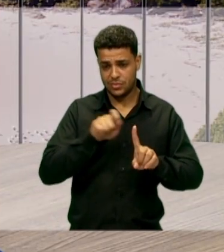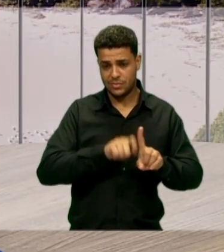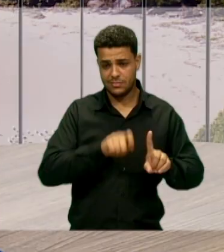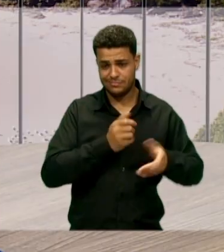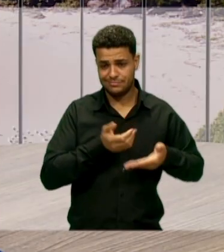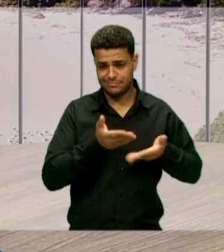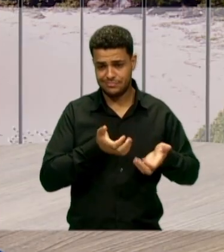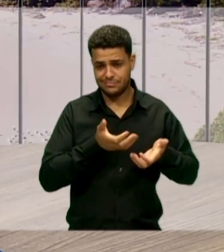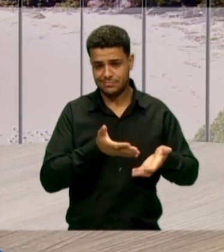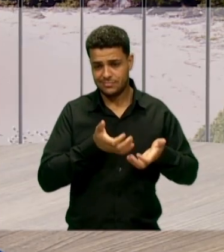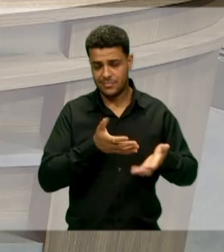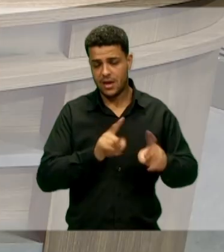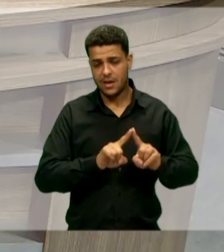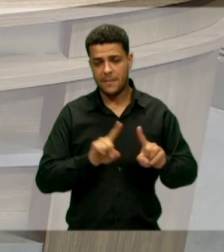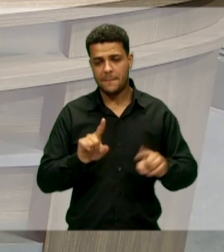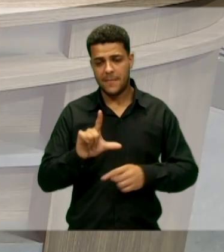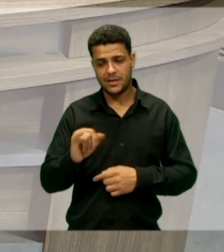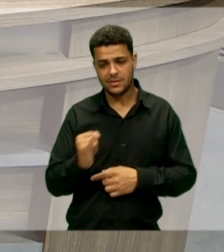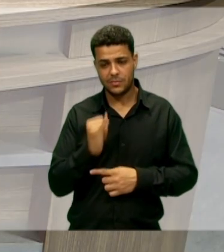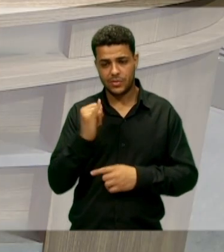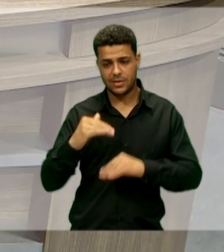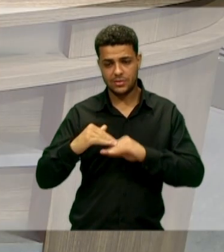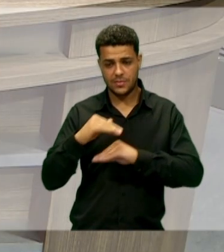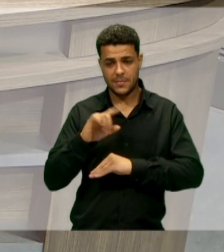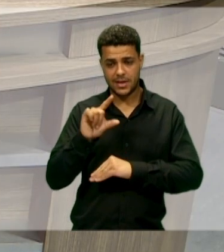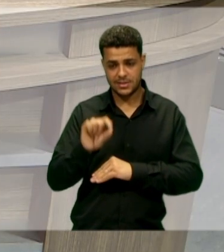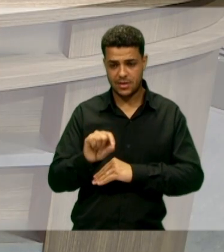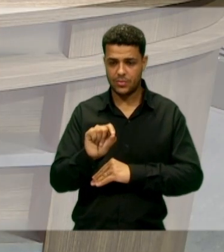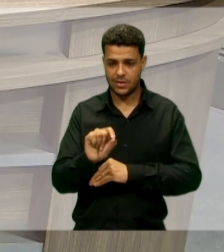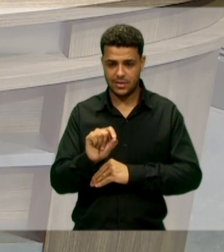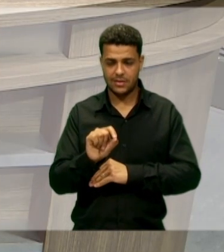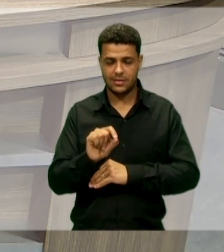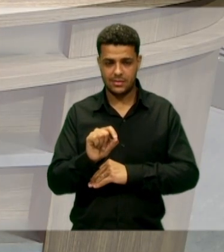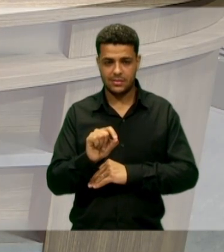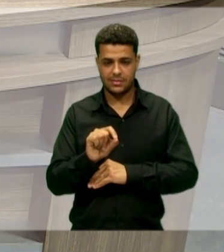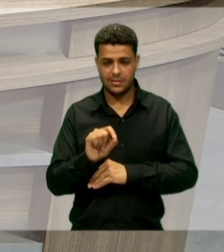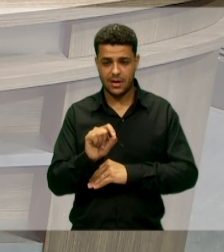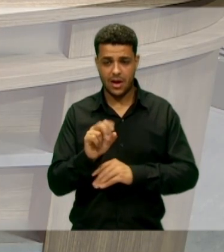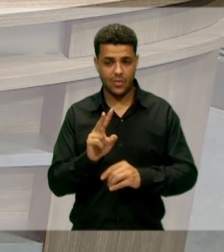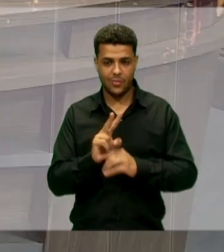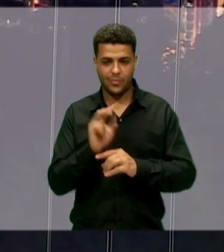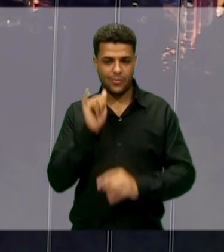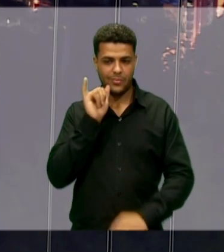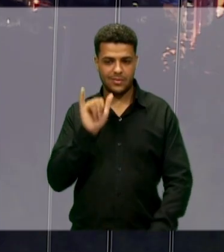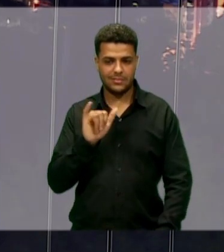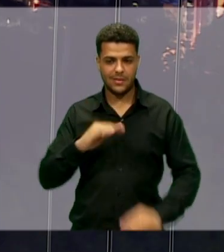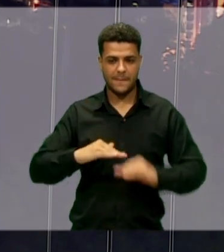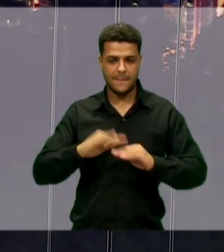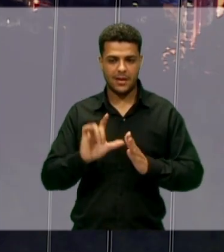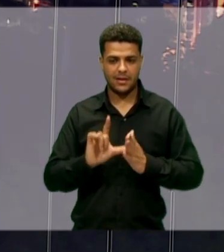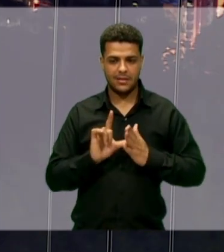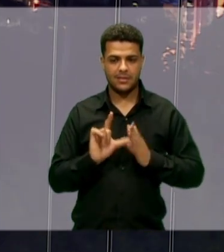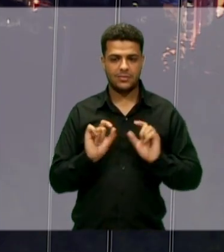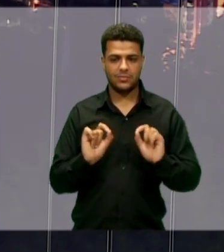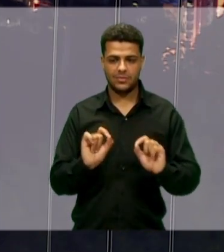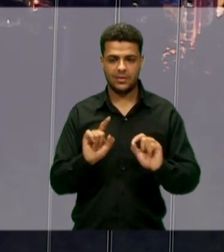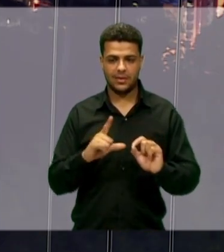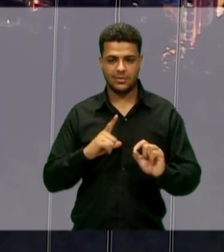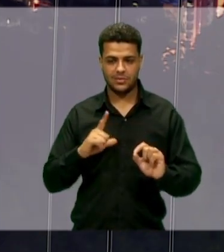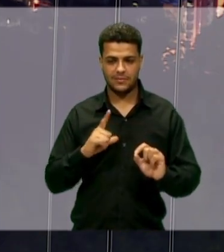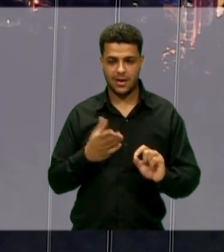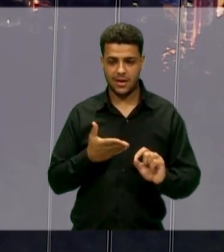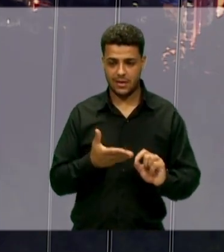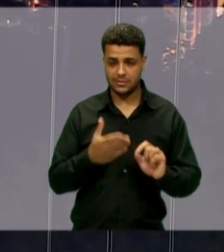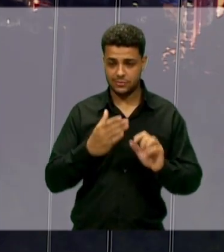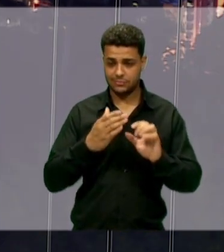para o paciente, né? O mais importante de tudo é a prevenção. Quanto mais cedo você tiver e